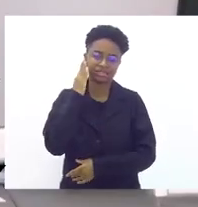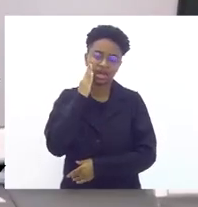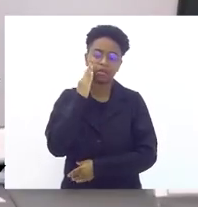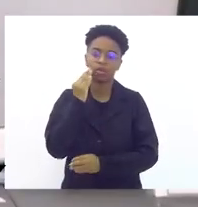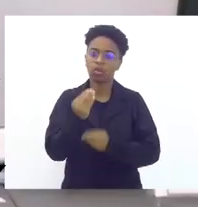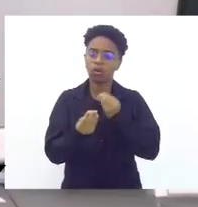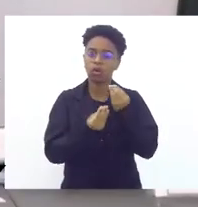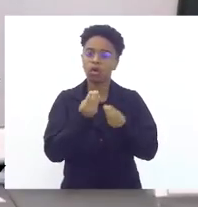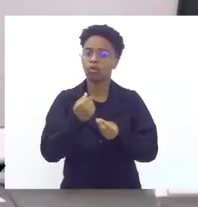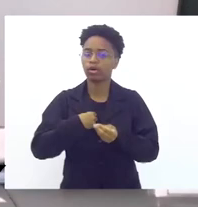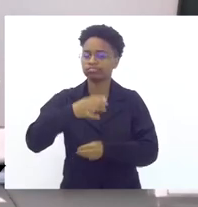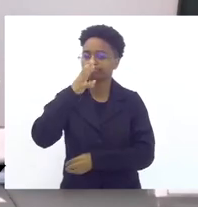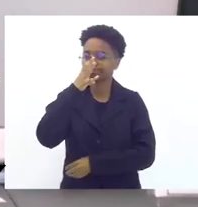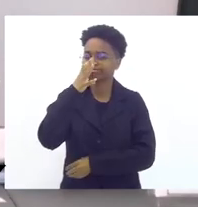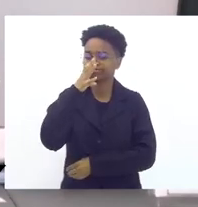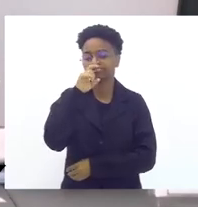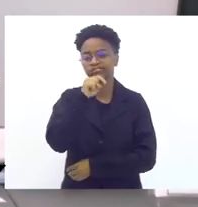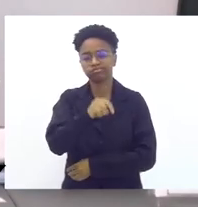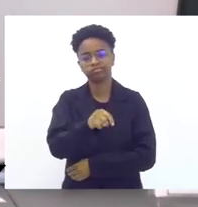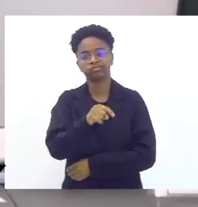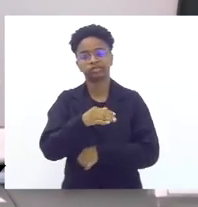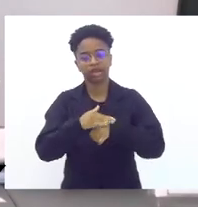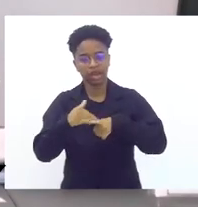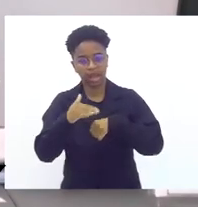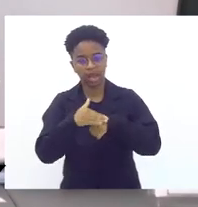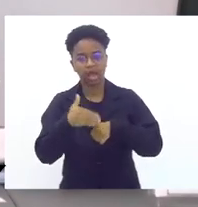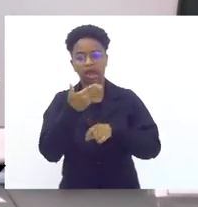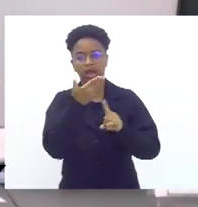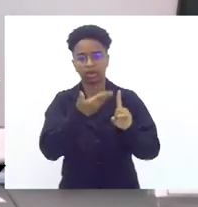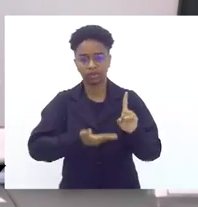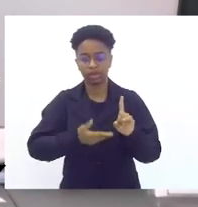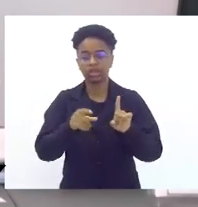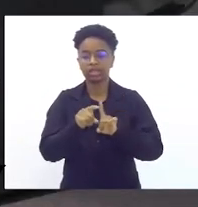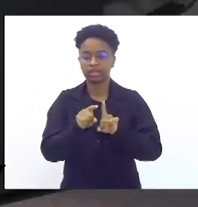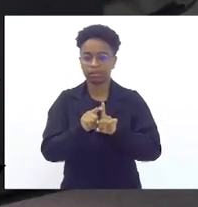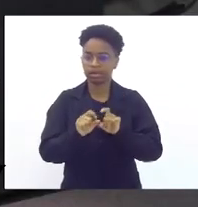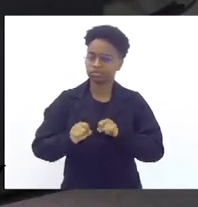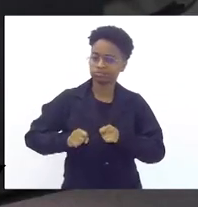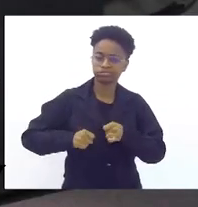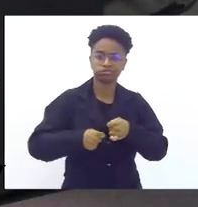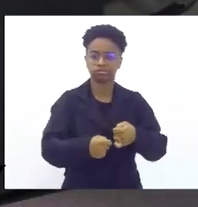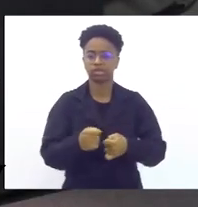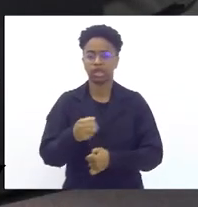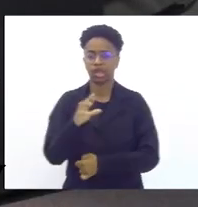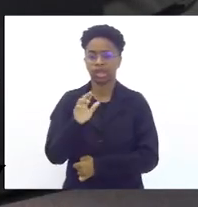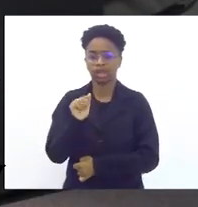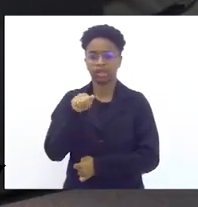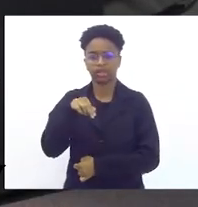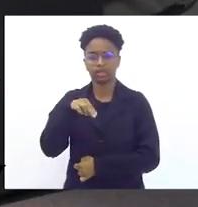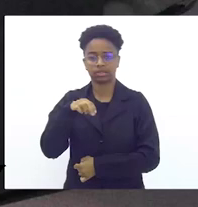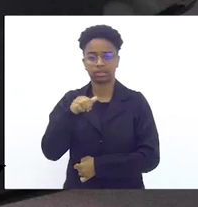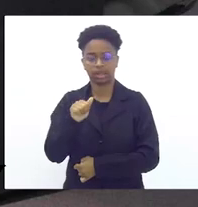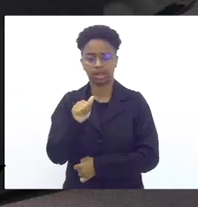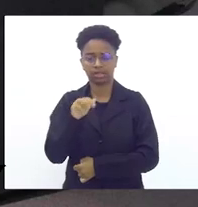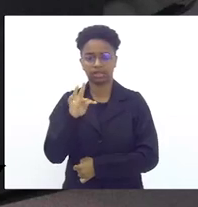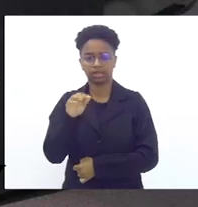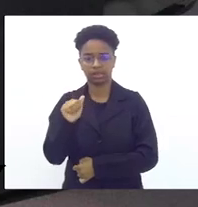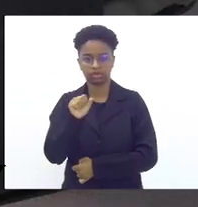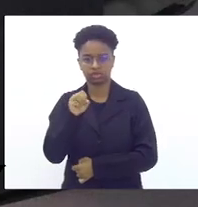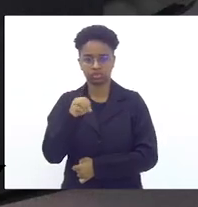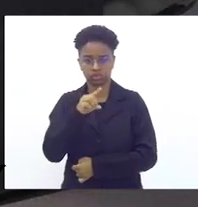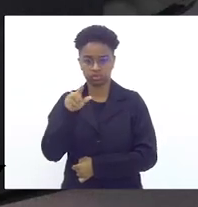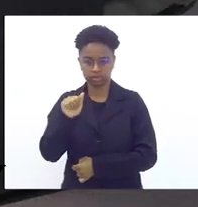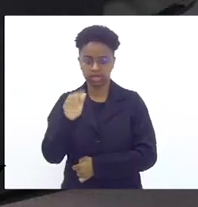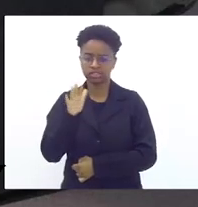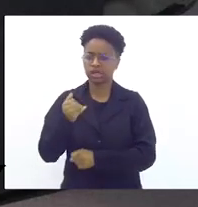tenho admiração a preço e carinho que é combativa Renata Souza que presidiu muitos anos